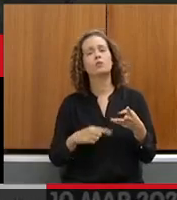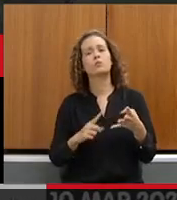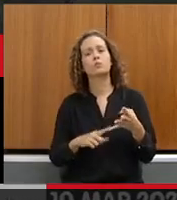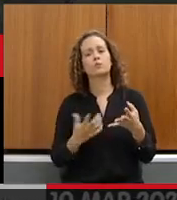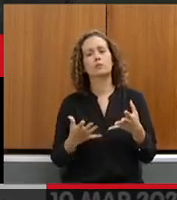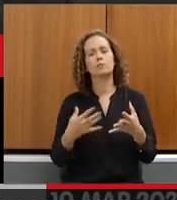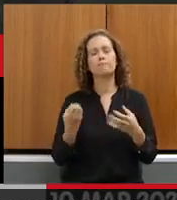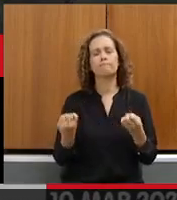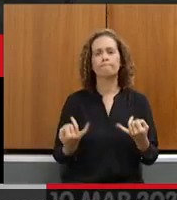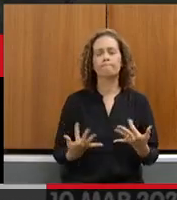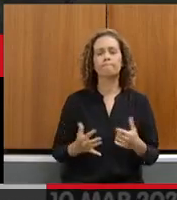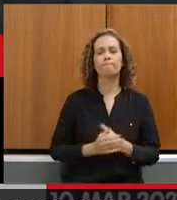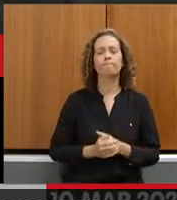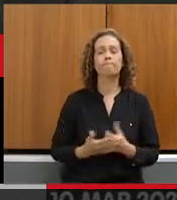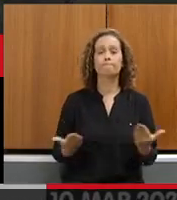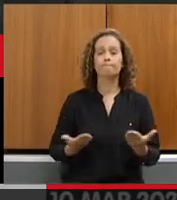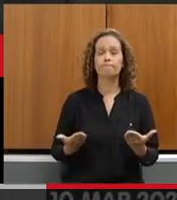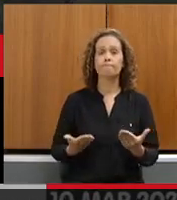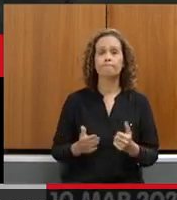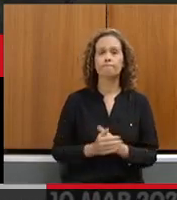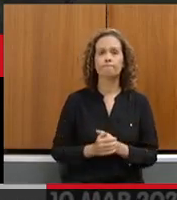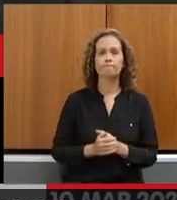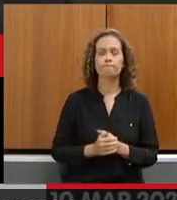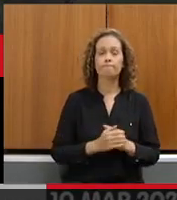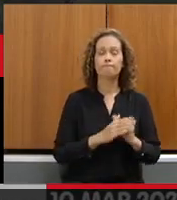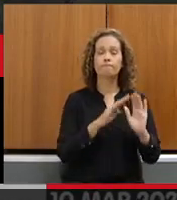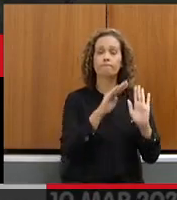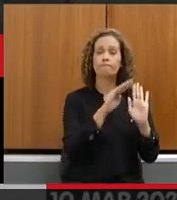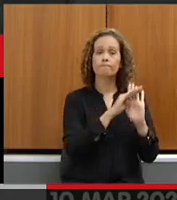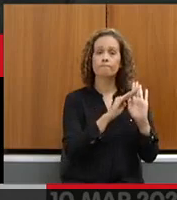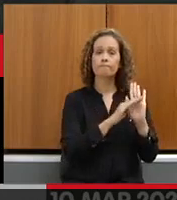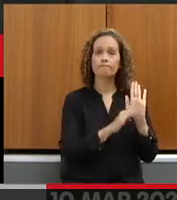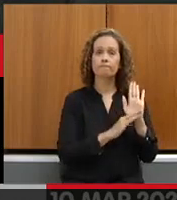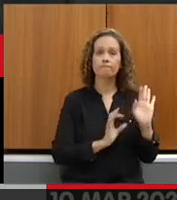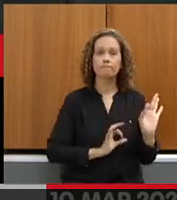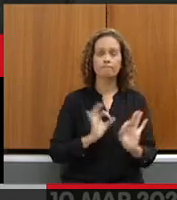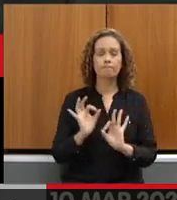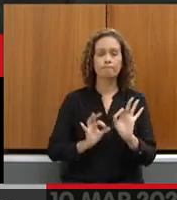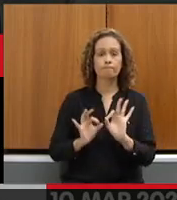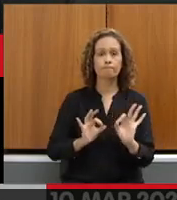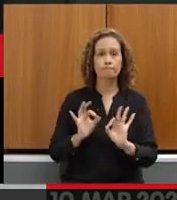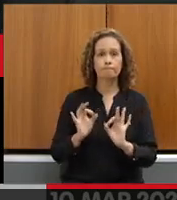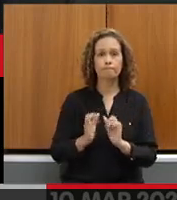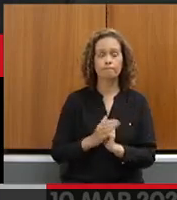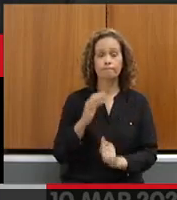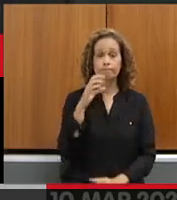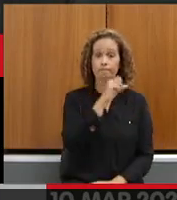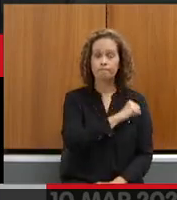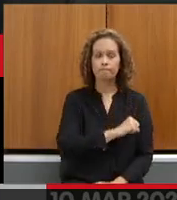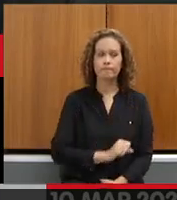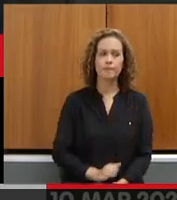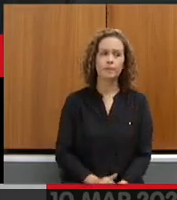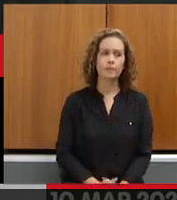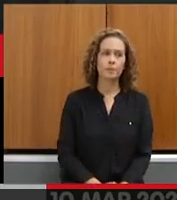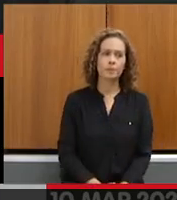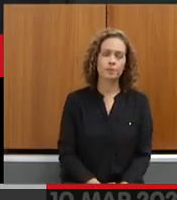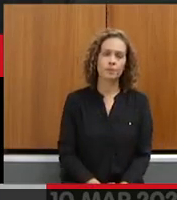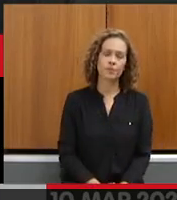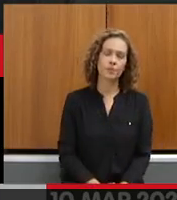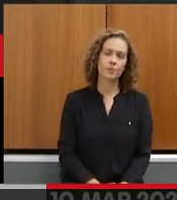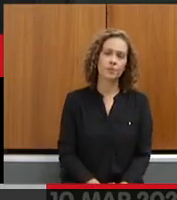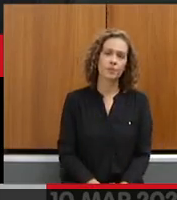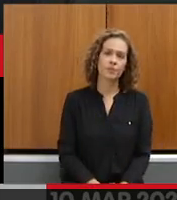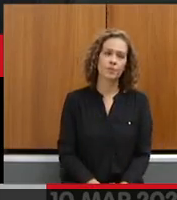Silveira com a palavra pela ordem com falar só um minuto Deputado vamos ligar aqui